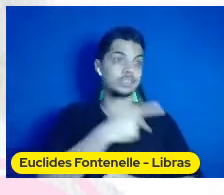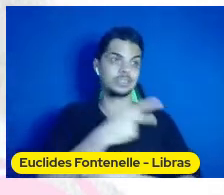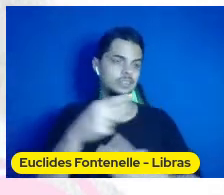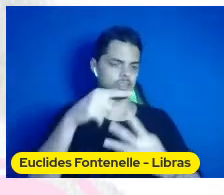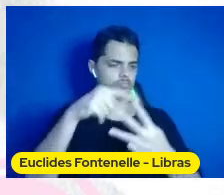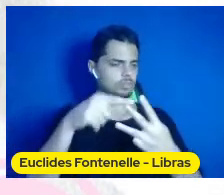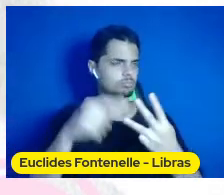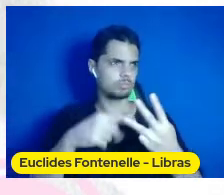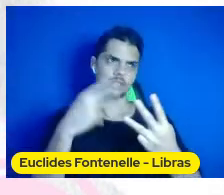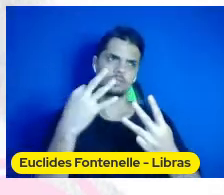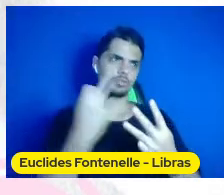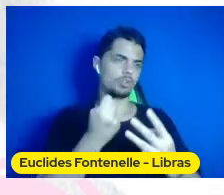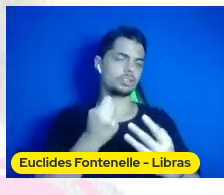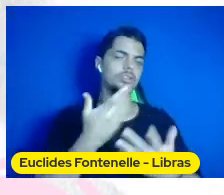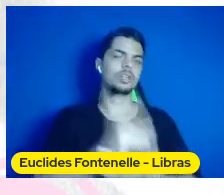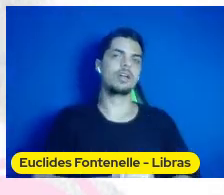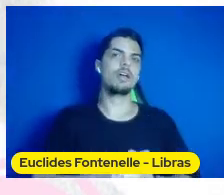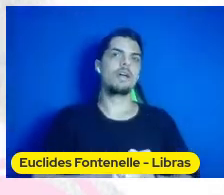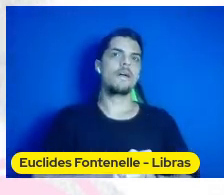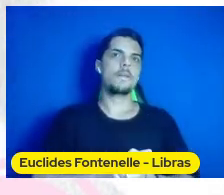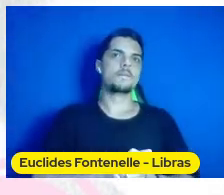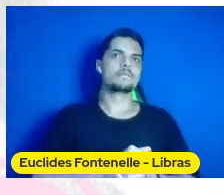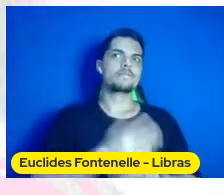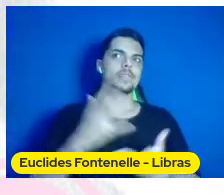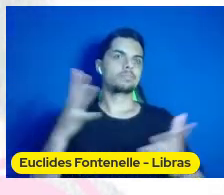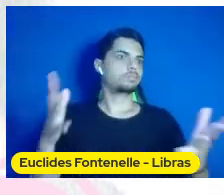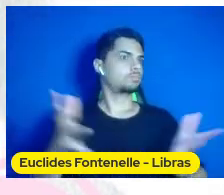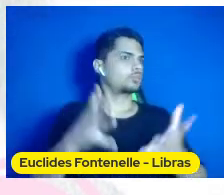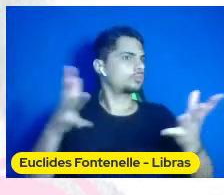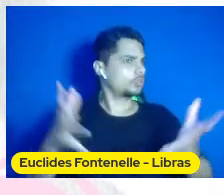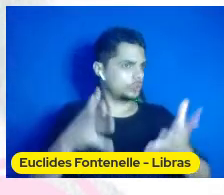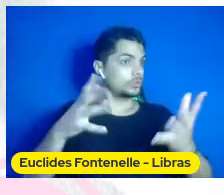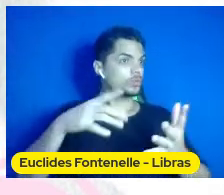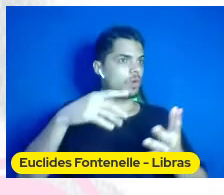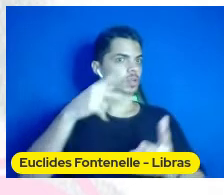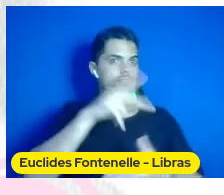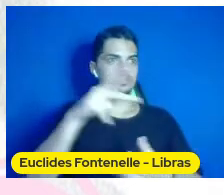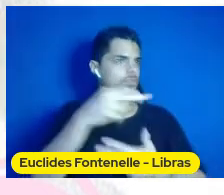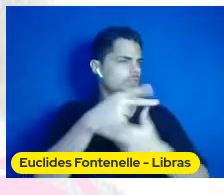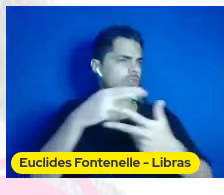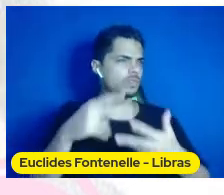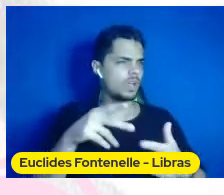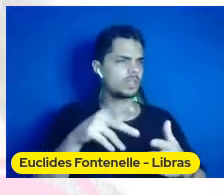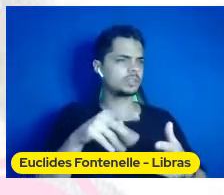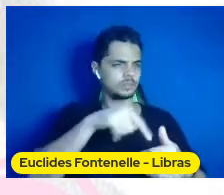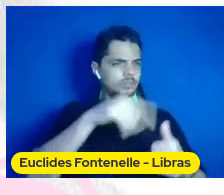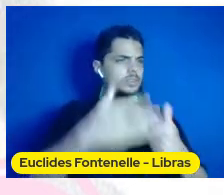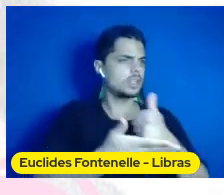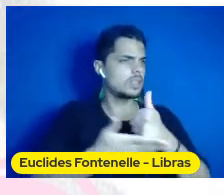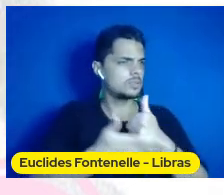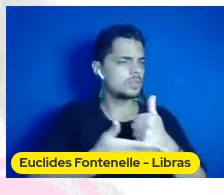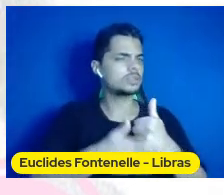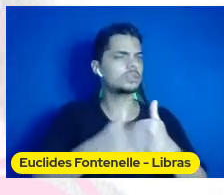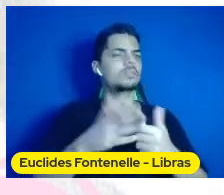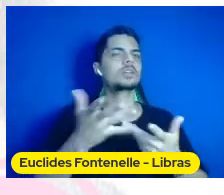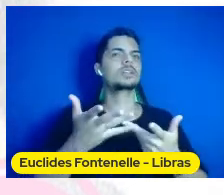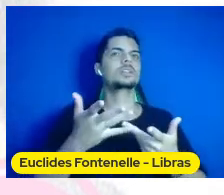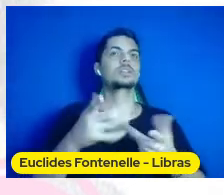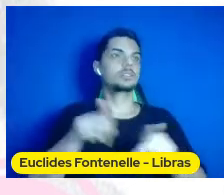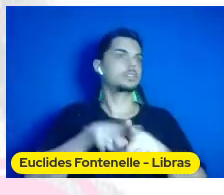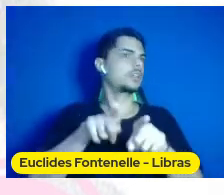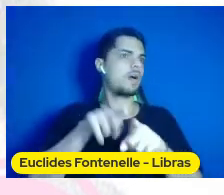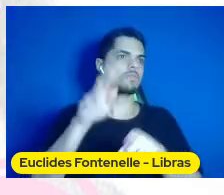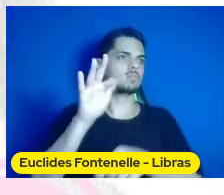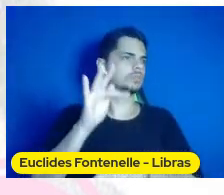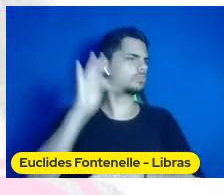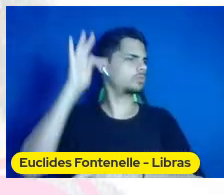vai provocar muito os professores na educação básica e no ensino superior. É isso que a gente quer, porque o momento que